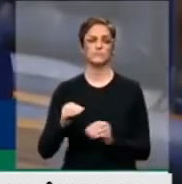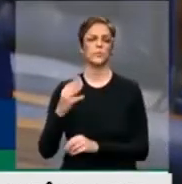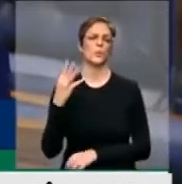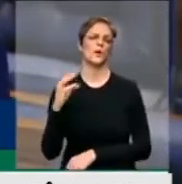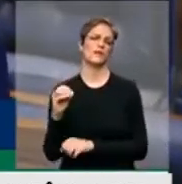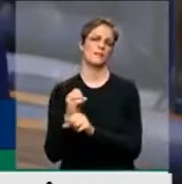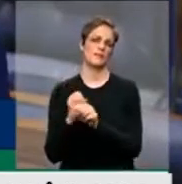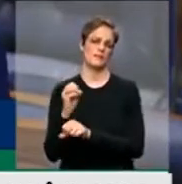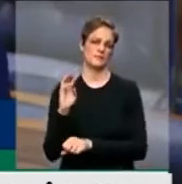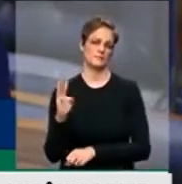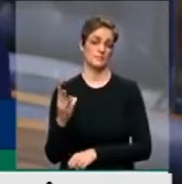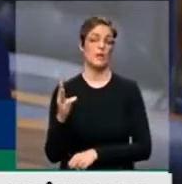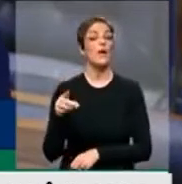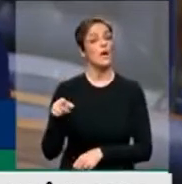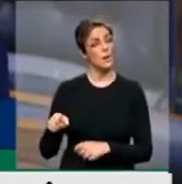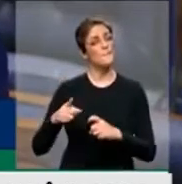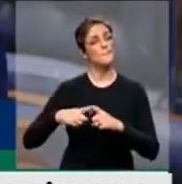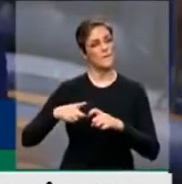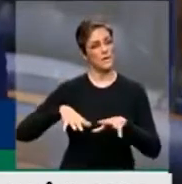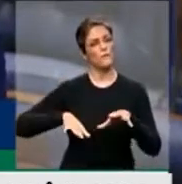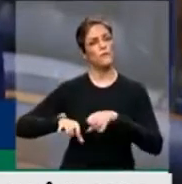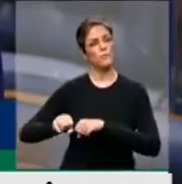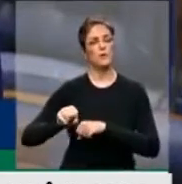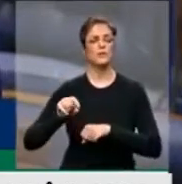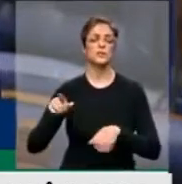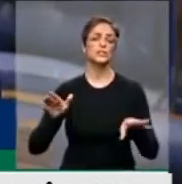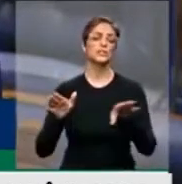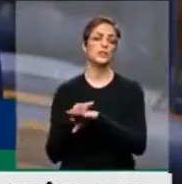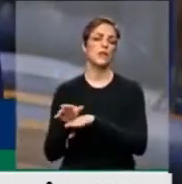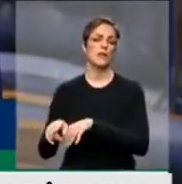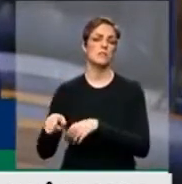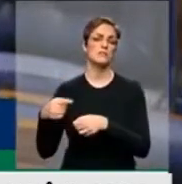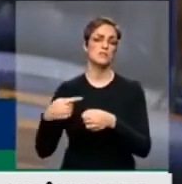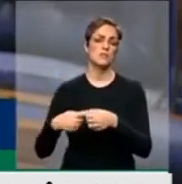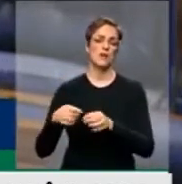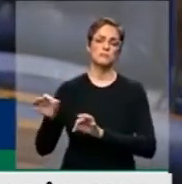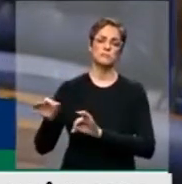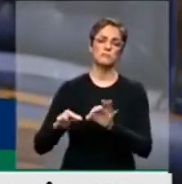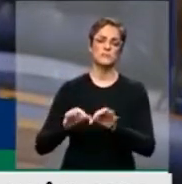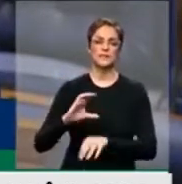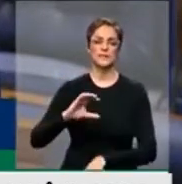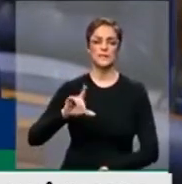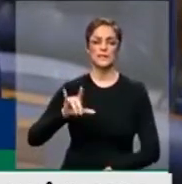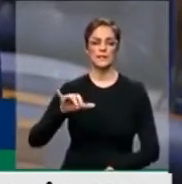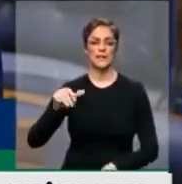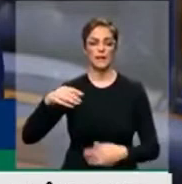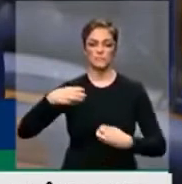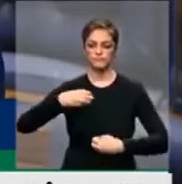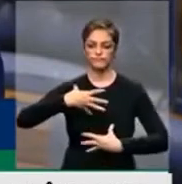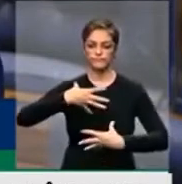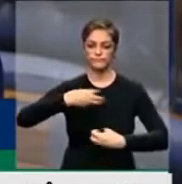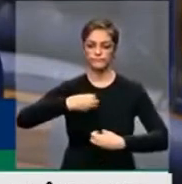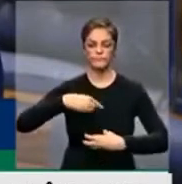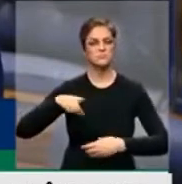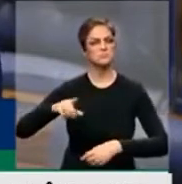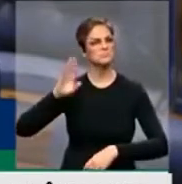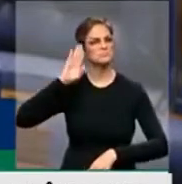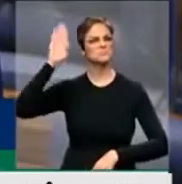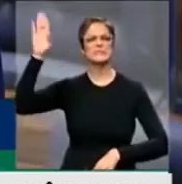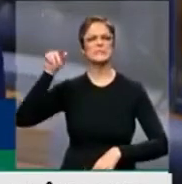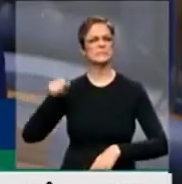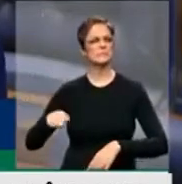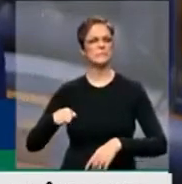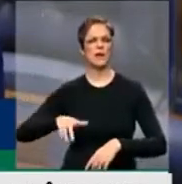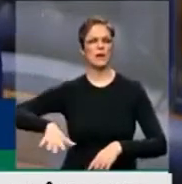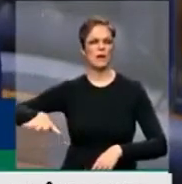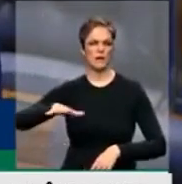Maranhão, médico de formação, chegou em Imperatriz e montou uma clínica de imagem, transformou na maior clínica de imagem de toda